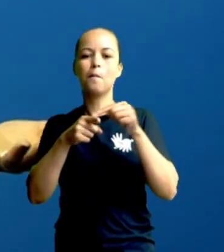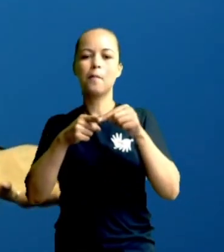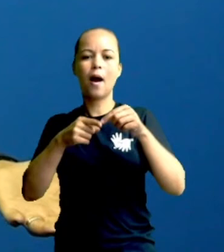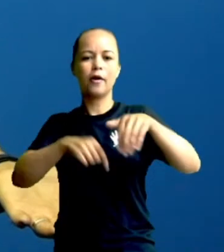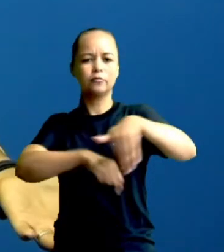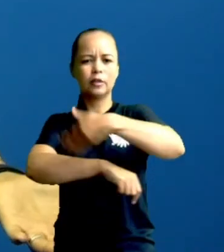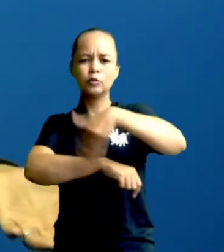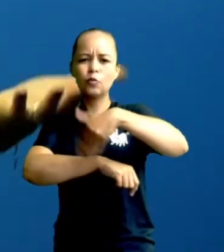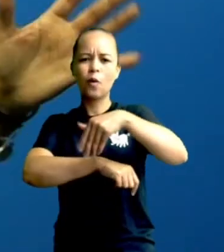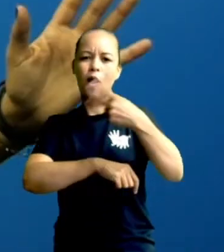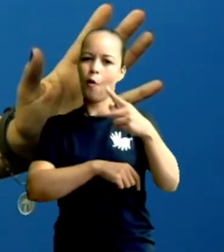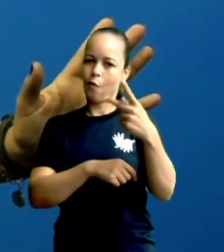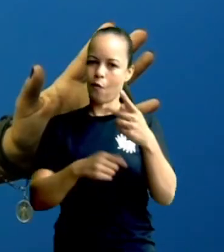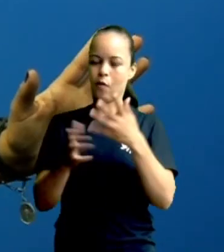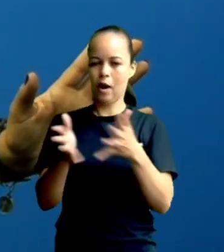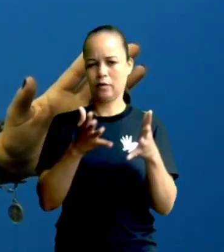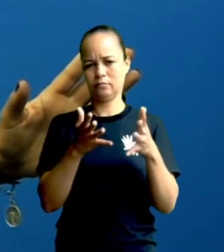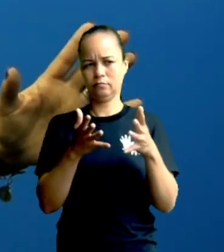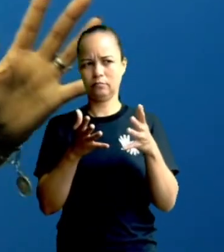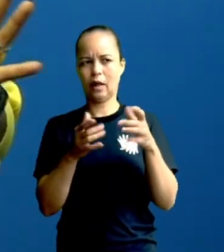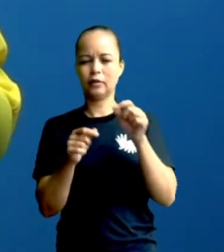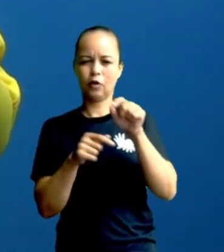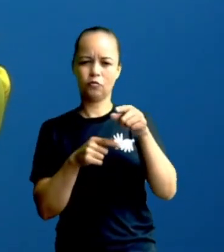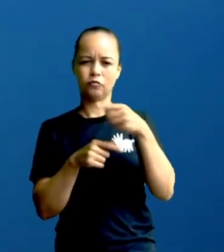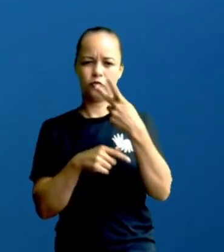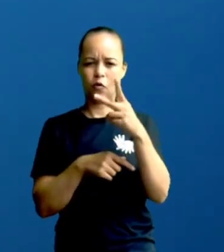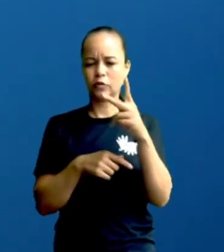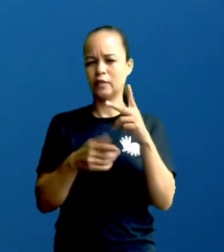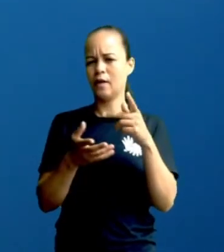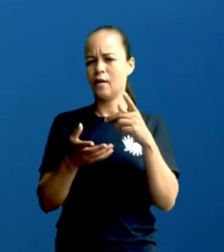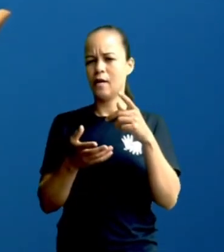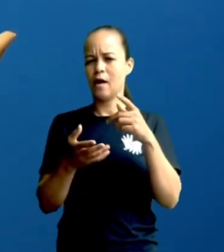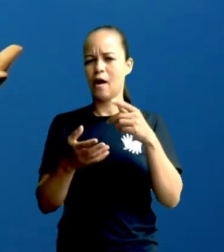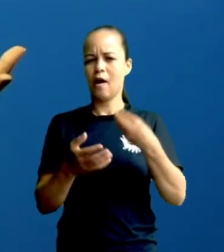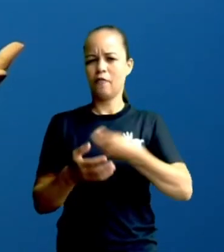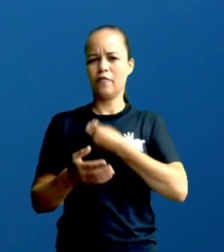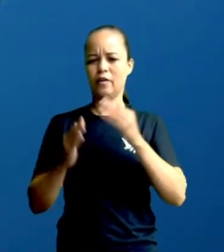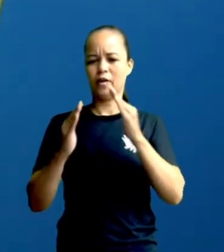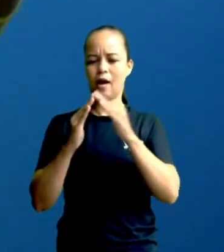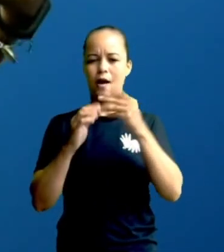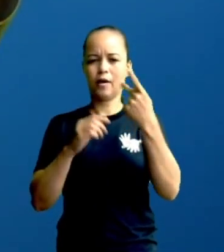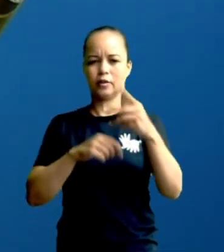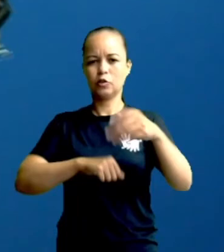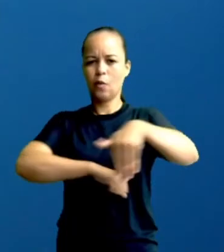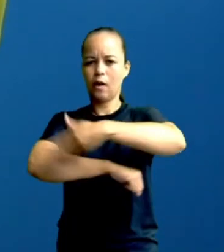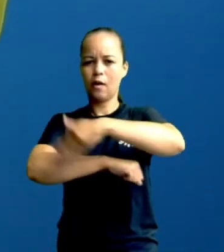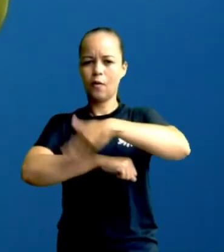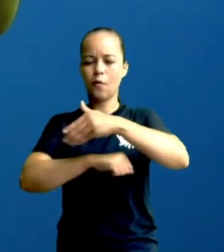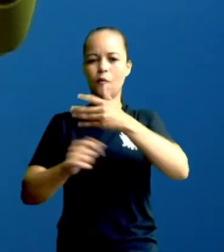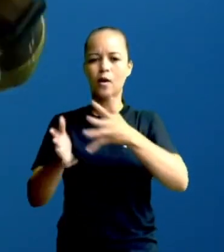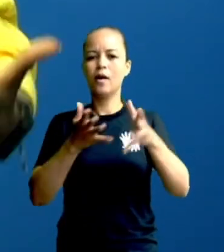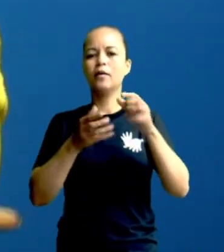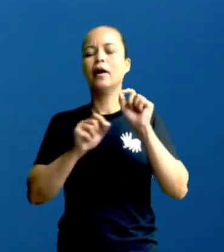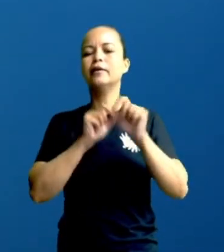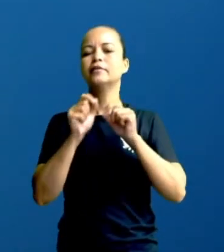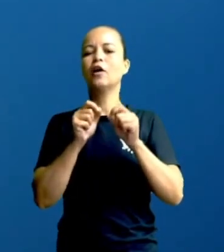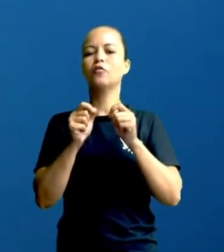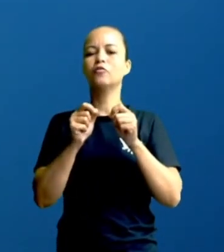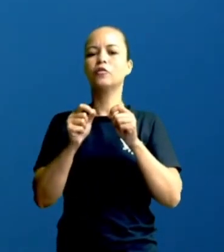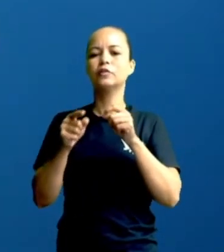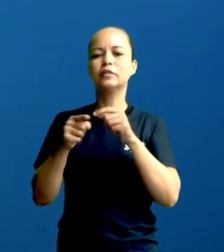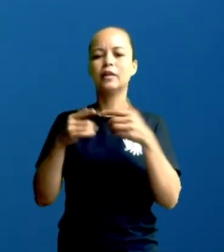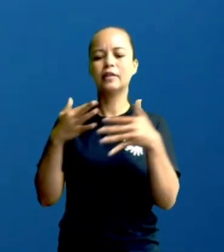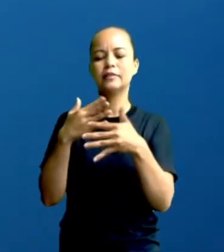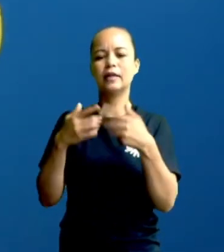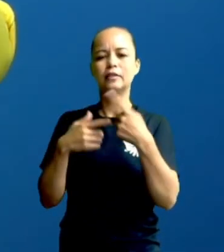Você mora no seu bairro, claro. Você está lá no seu bairro. Qual é a visão que você tem no seu bairro? Retrate isso na forma de um